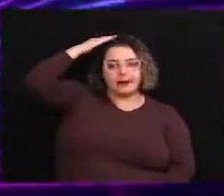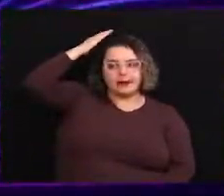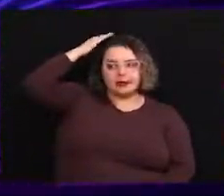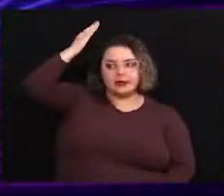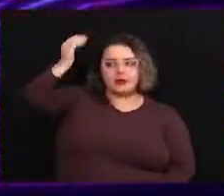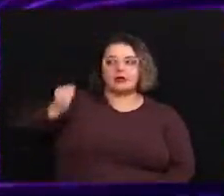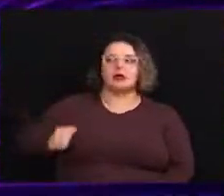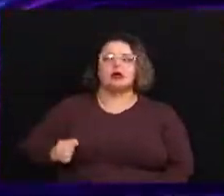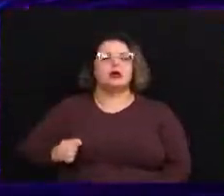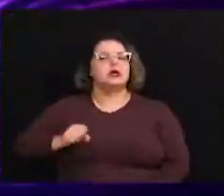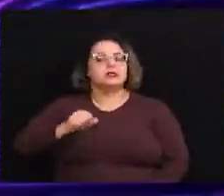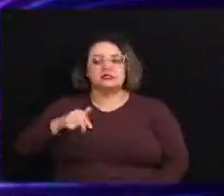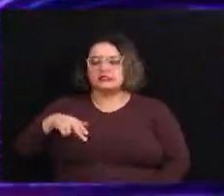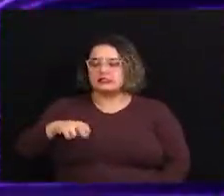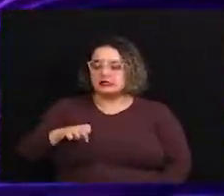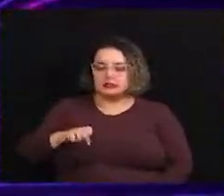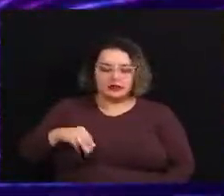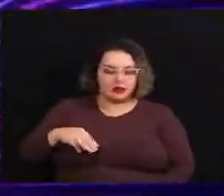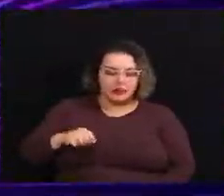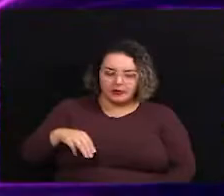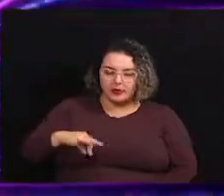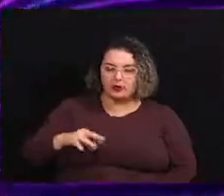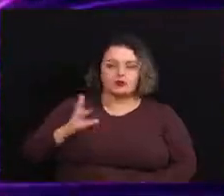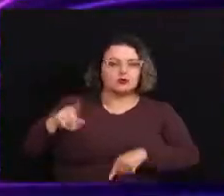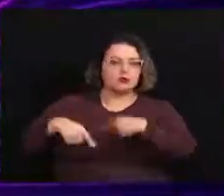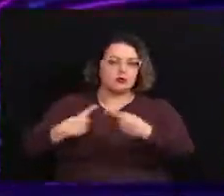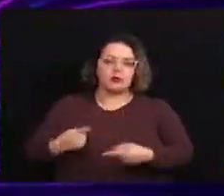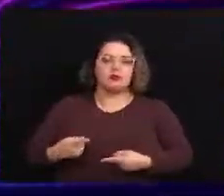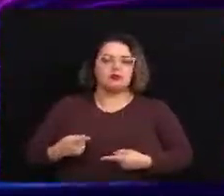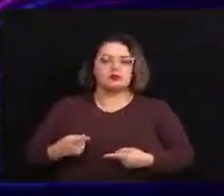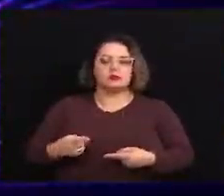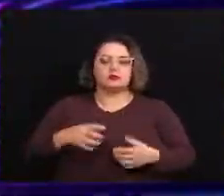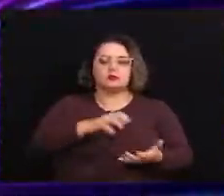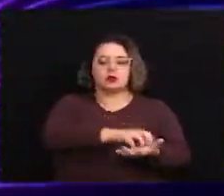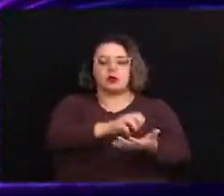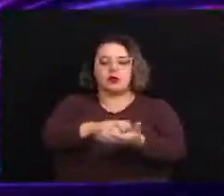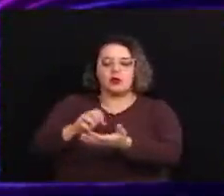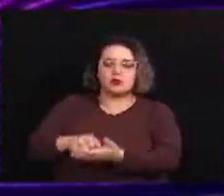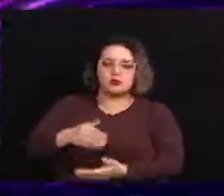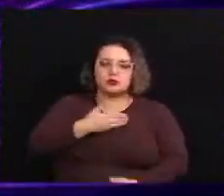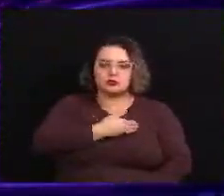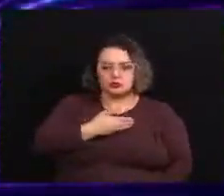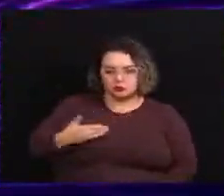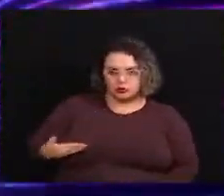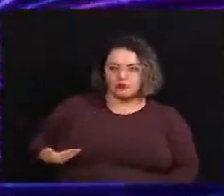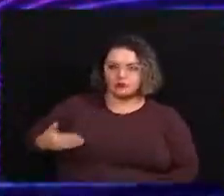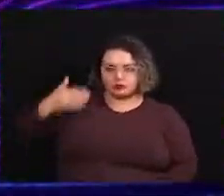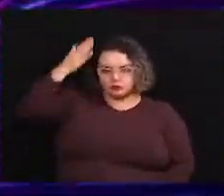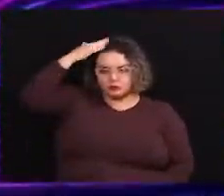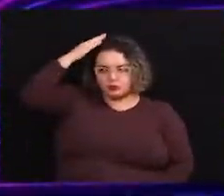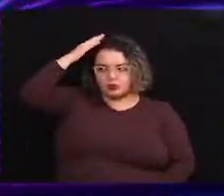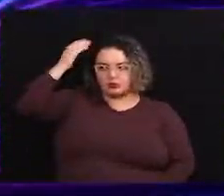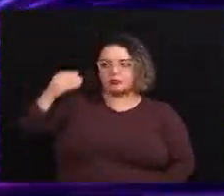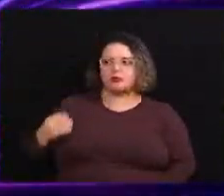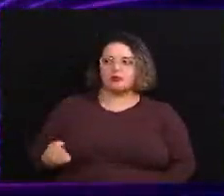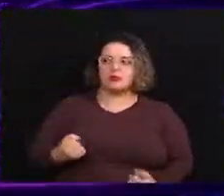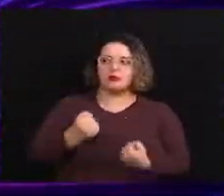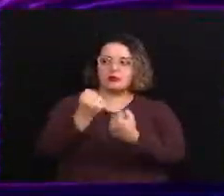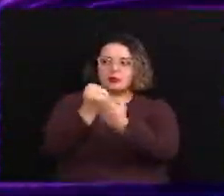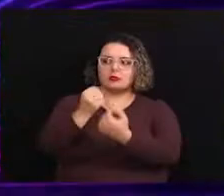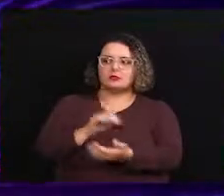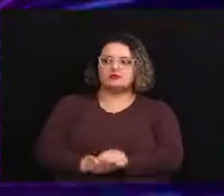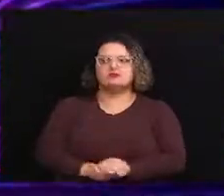esse é um livro que saiu pelas leis de incentivo, né? E nós vamos estar distribuindo